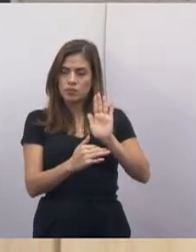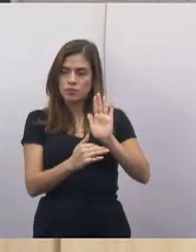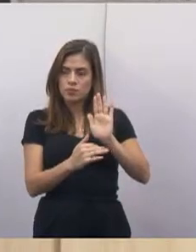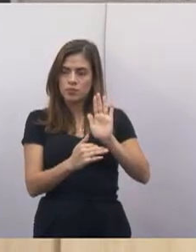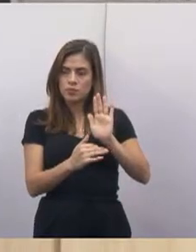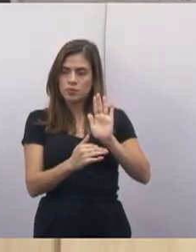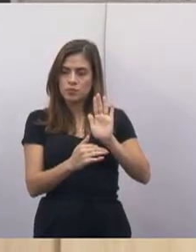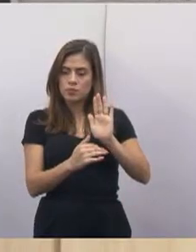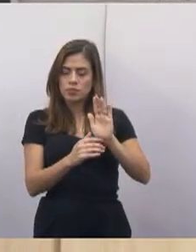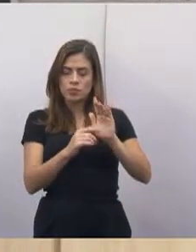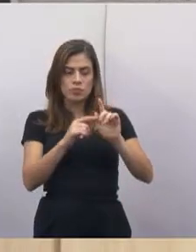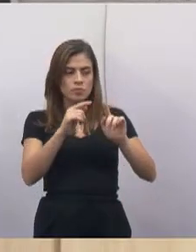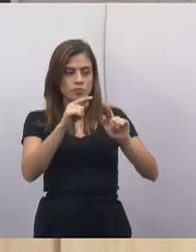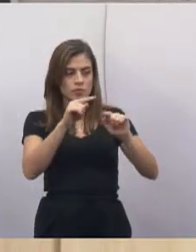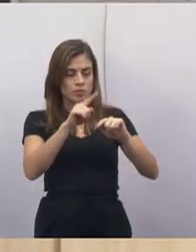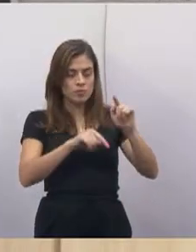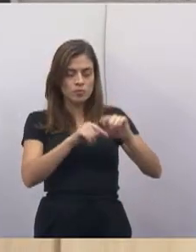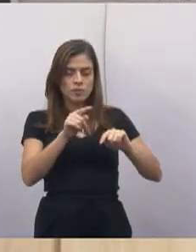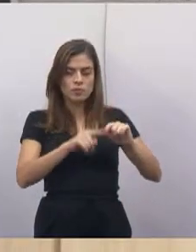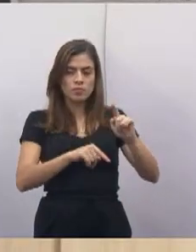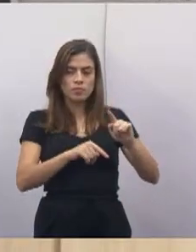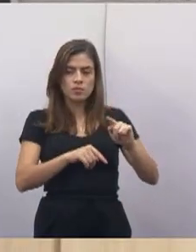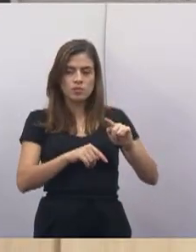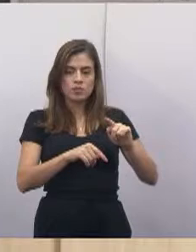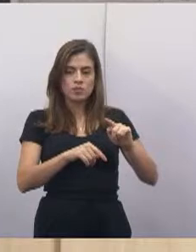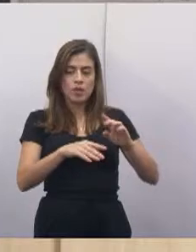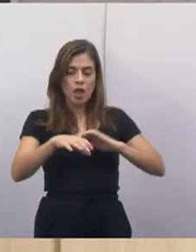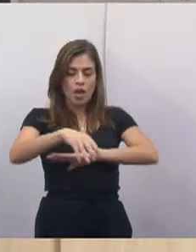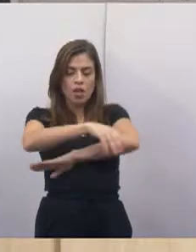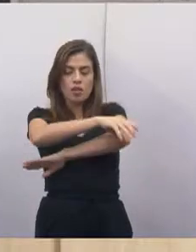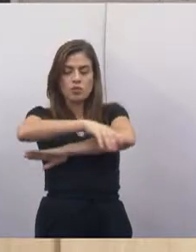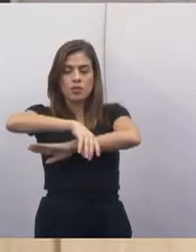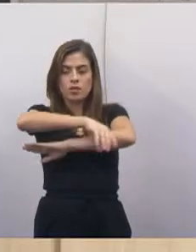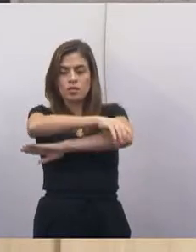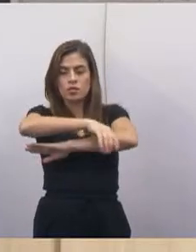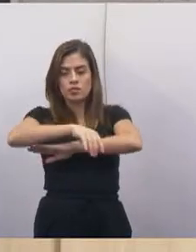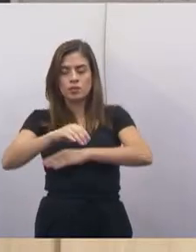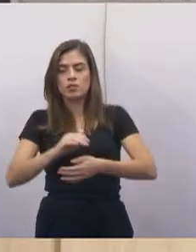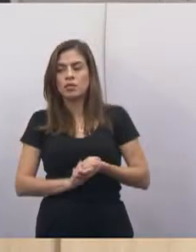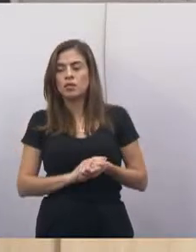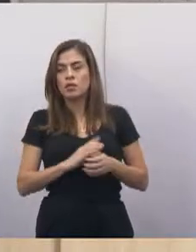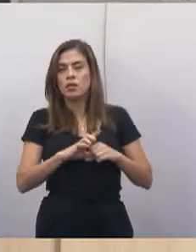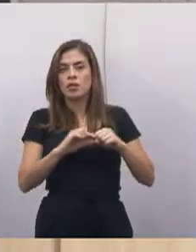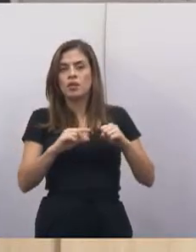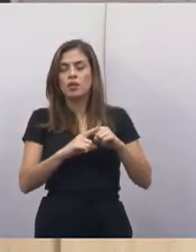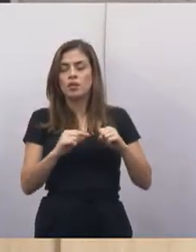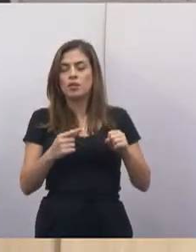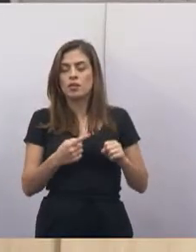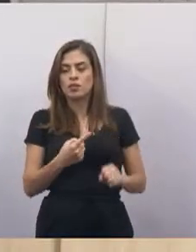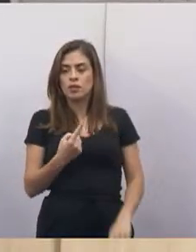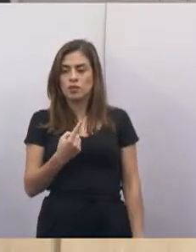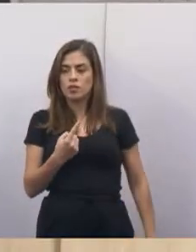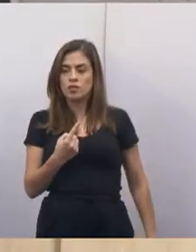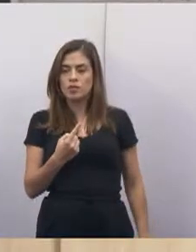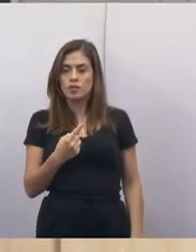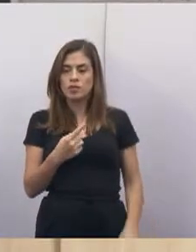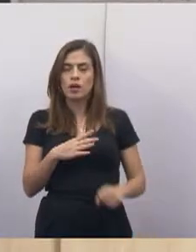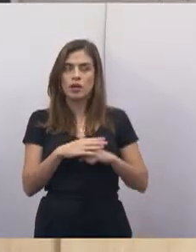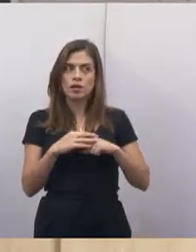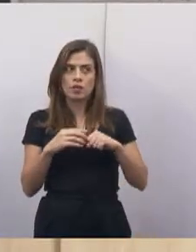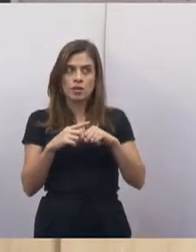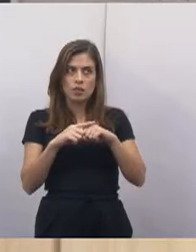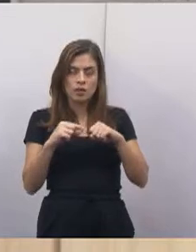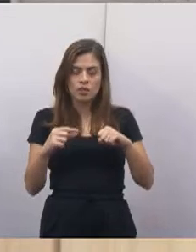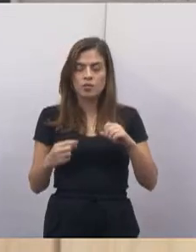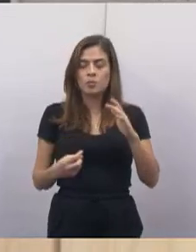instalações municipais, relativo a calçadas. Artigo 1º, o artigo 26 da Lei Complementar